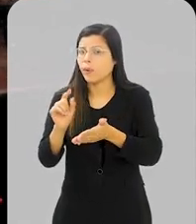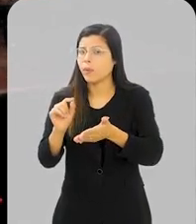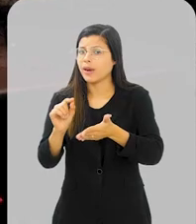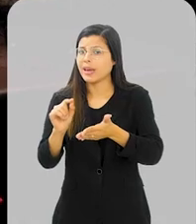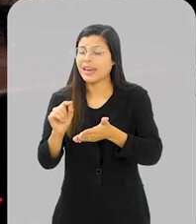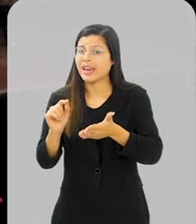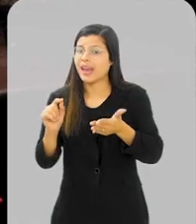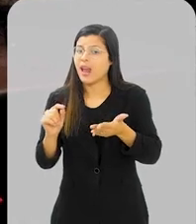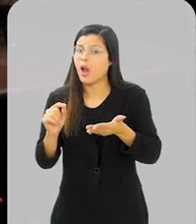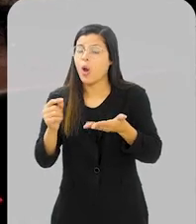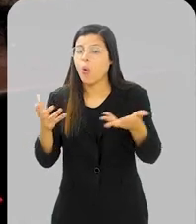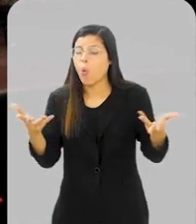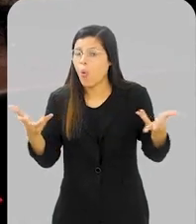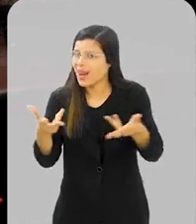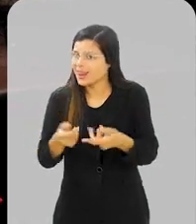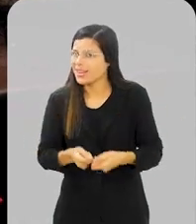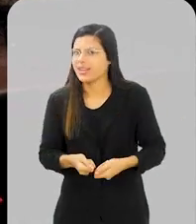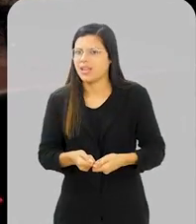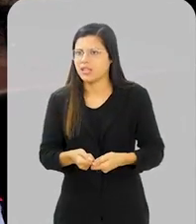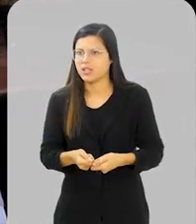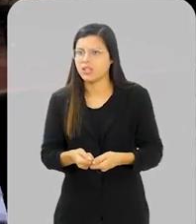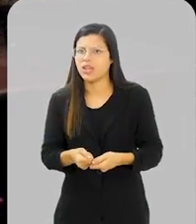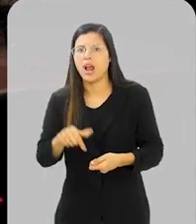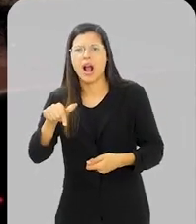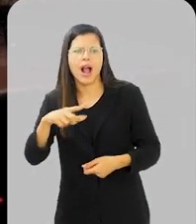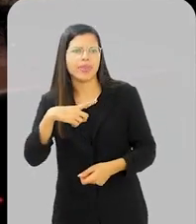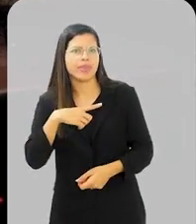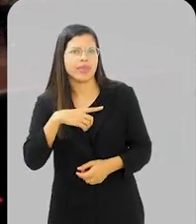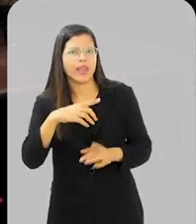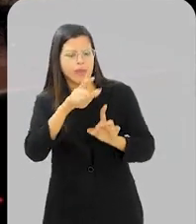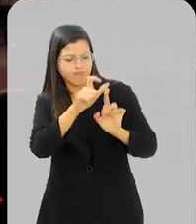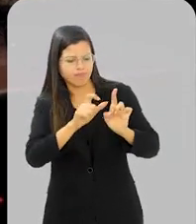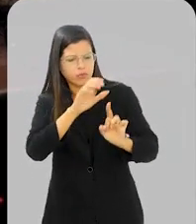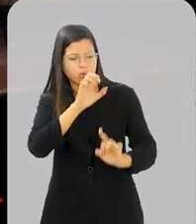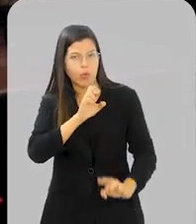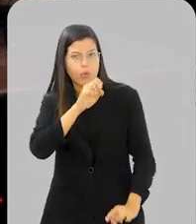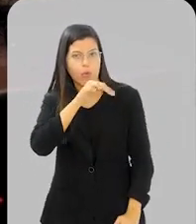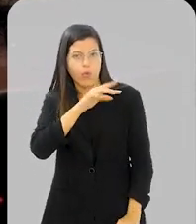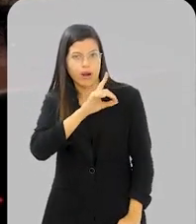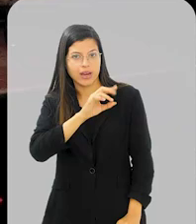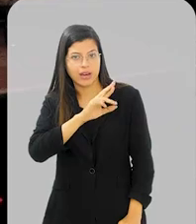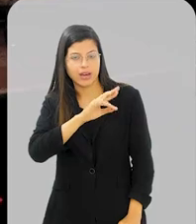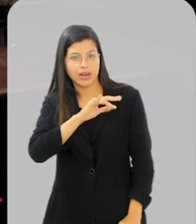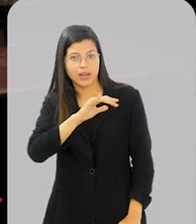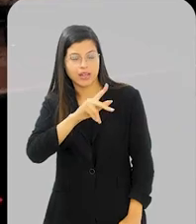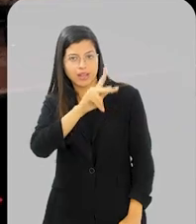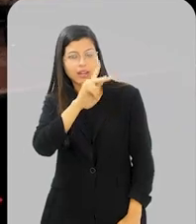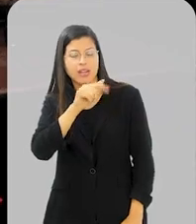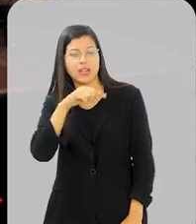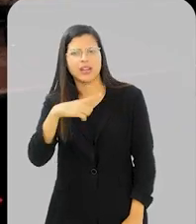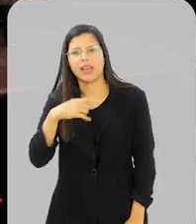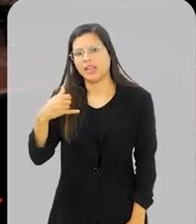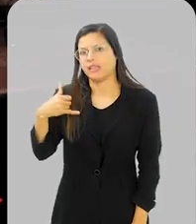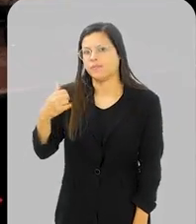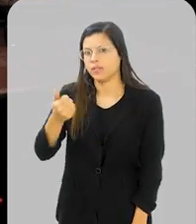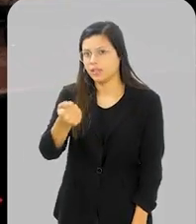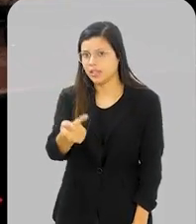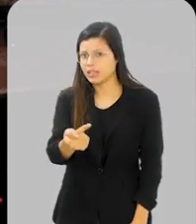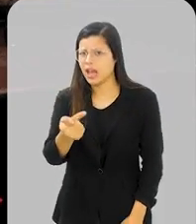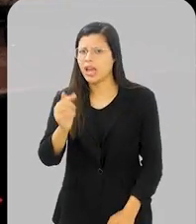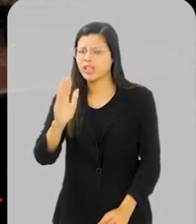está faltando talento para a seleção. Ah, o Endrick, beleza, tem 17 anos, já vai embora do Palmeiras,